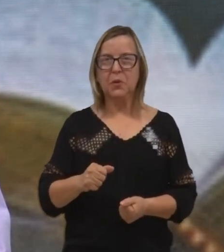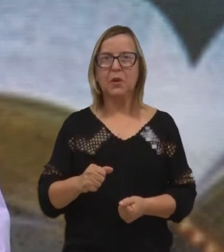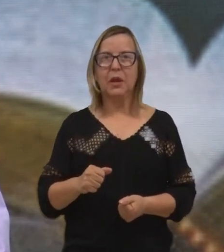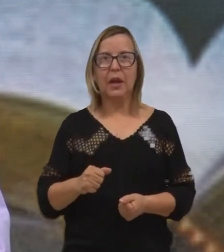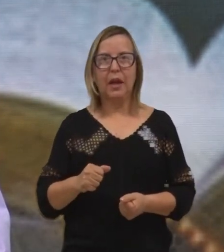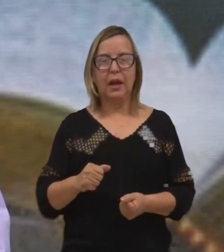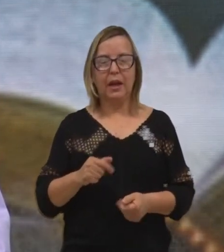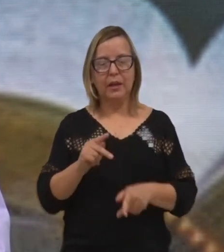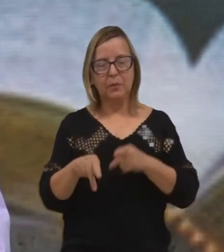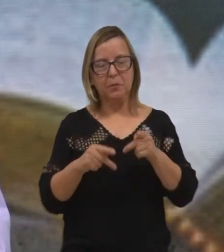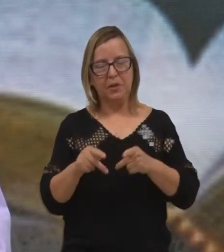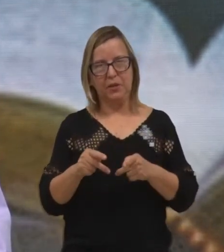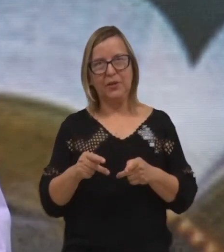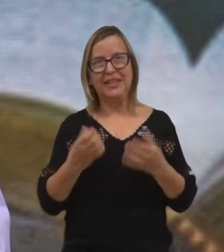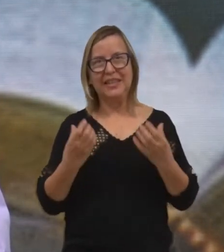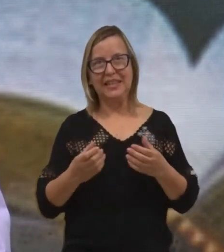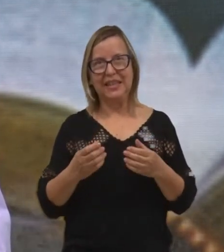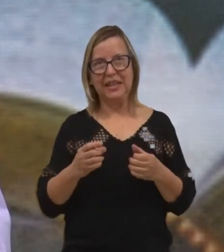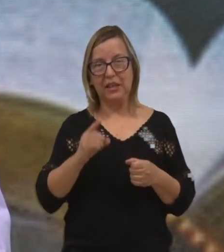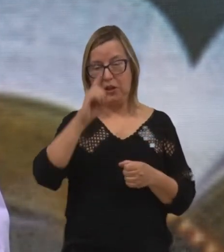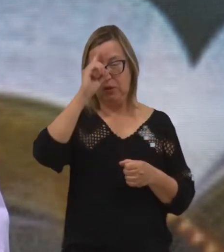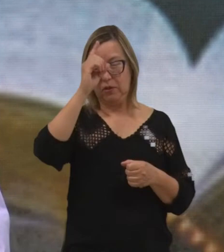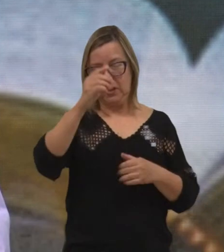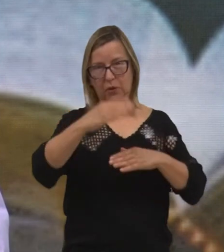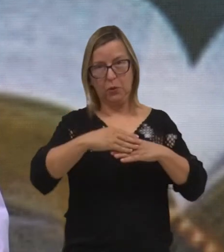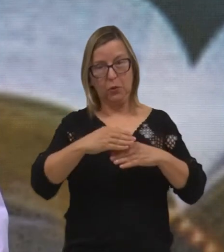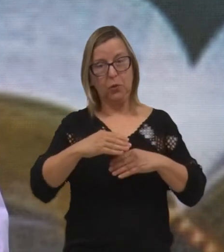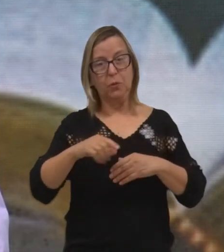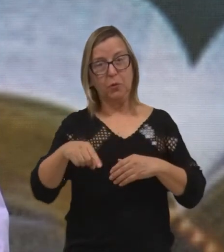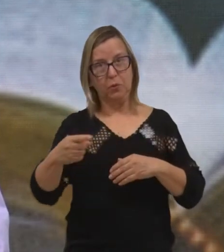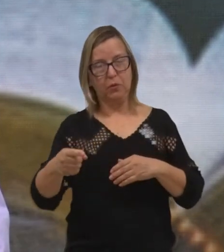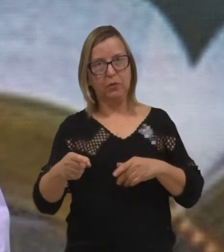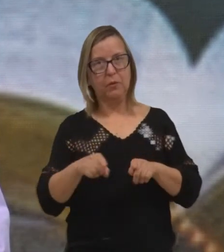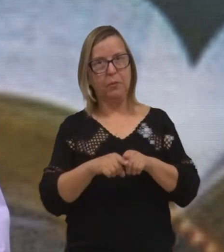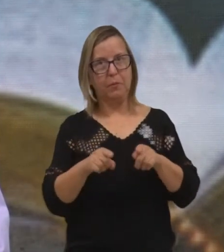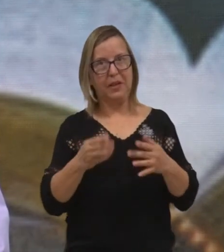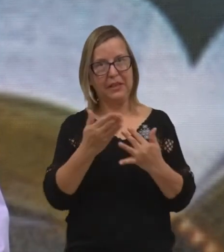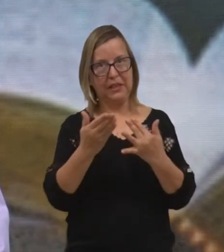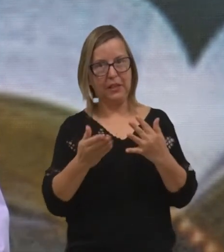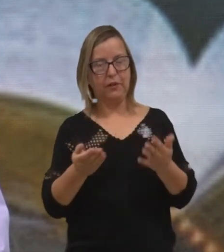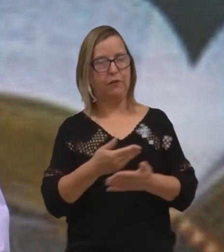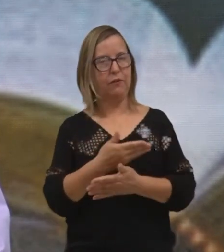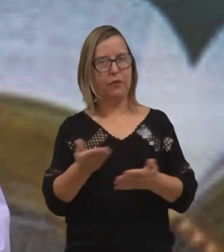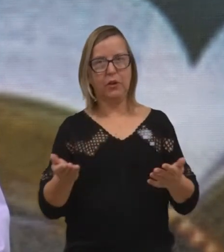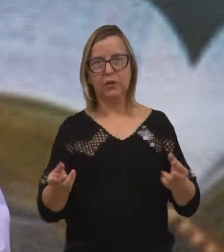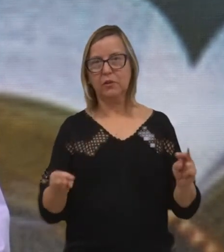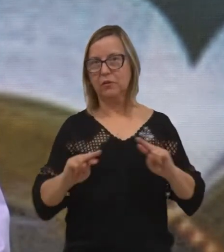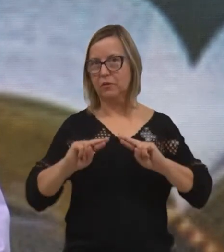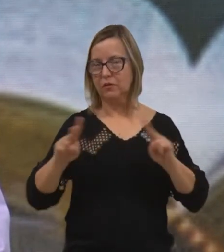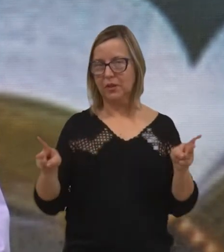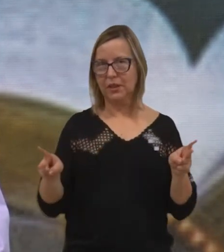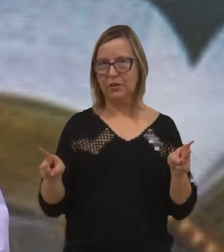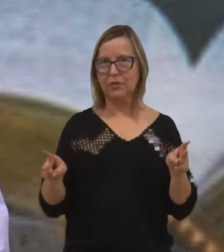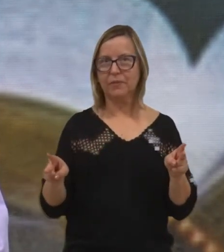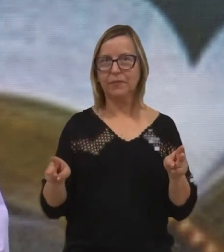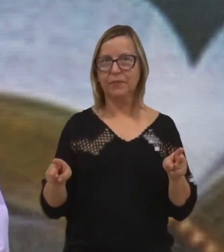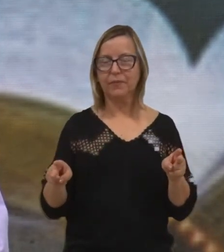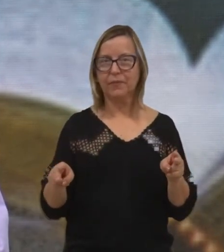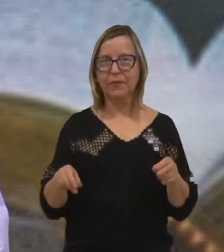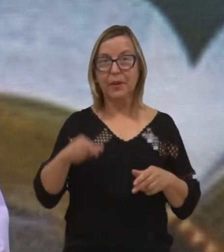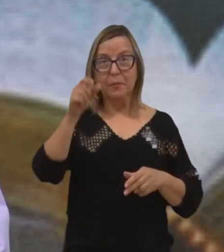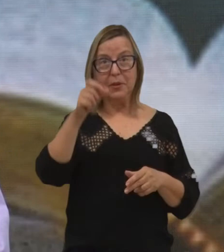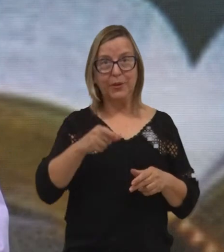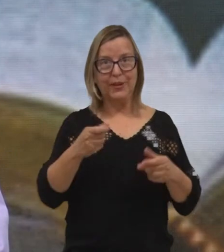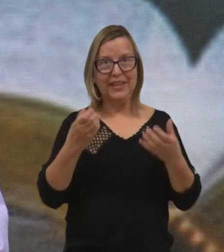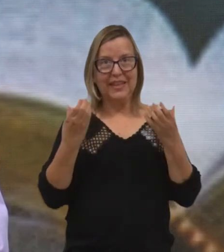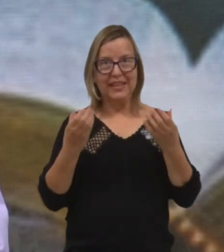outro, autoridade sobre o outro, mas entre vós não será assim. Quem quiser ser o